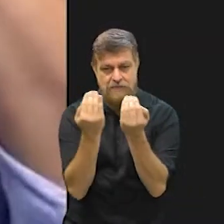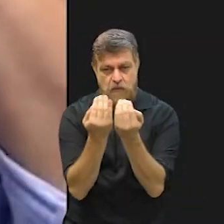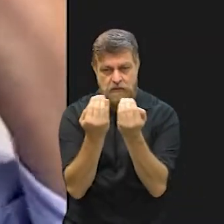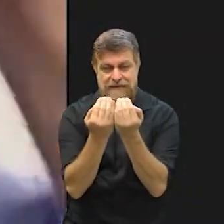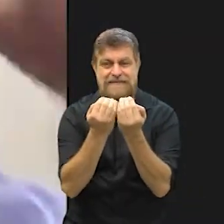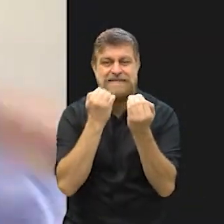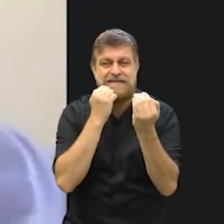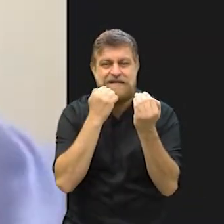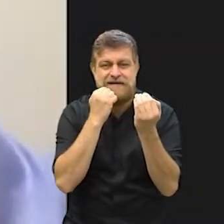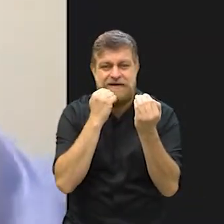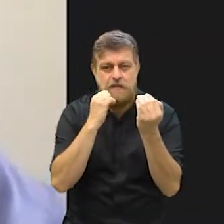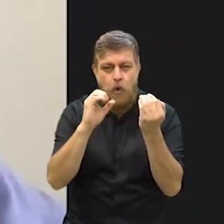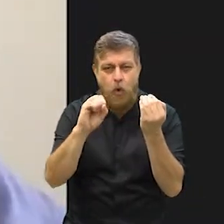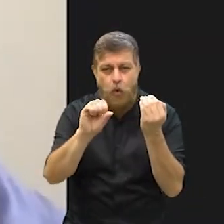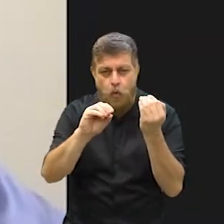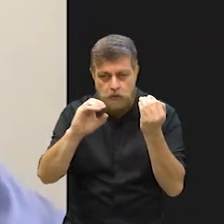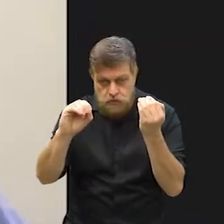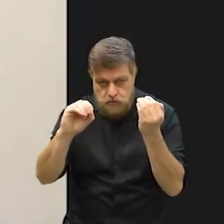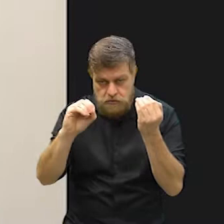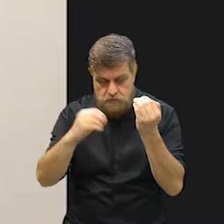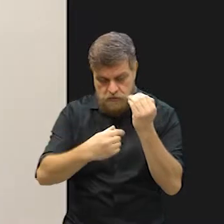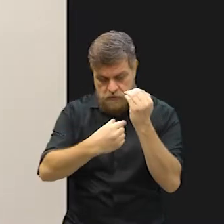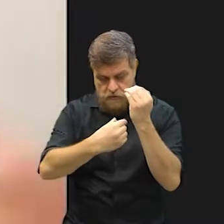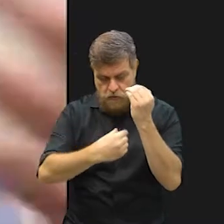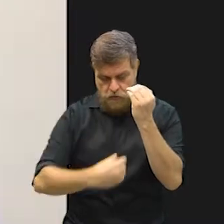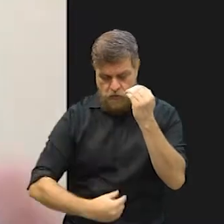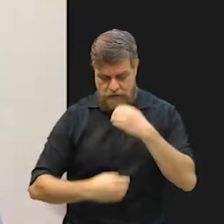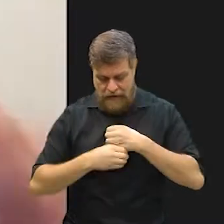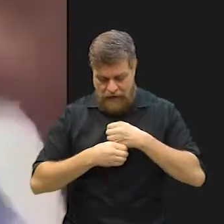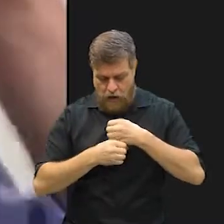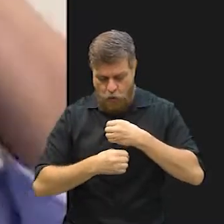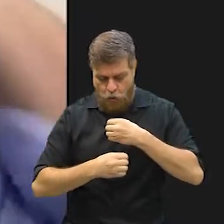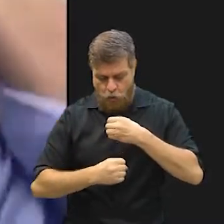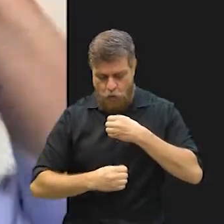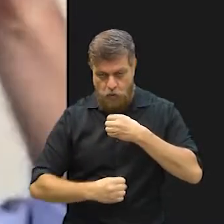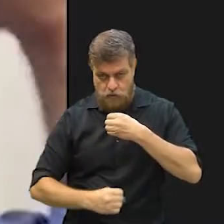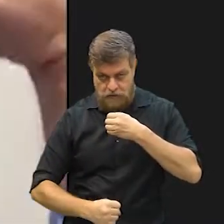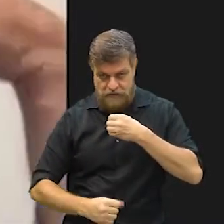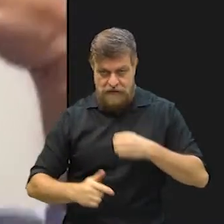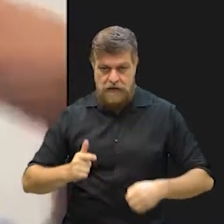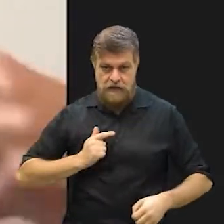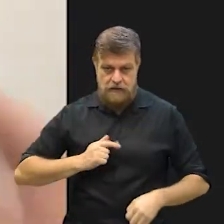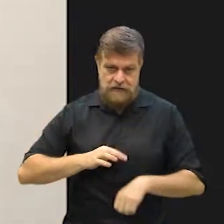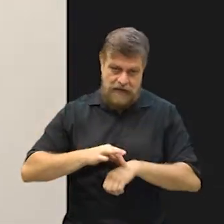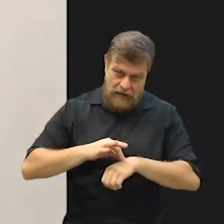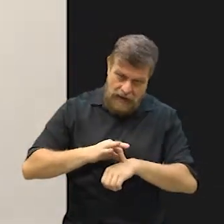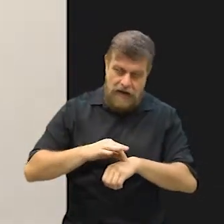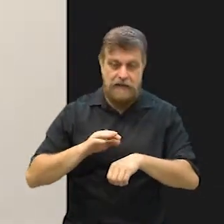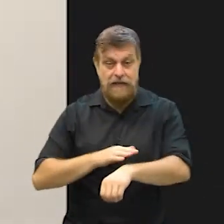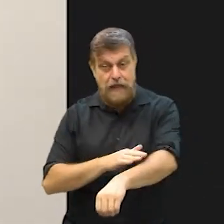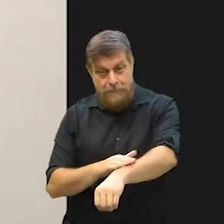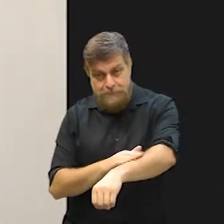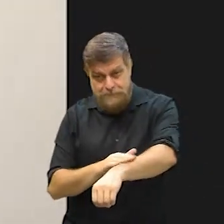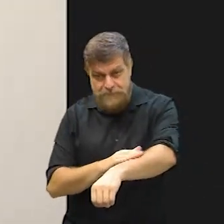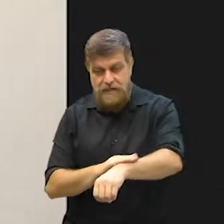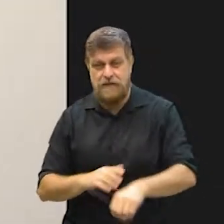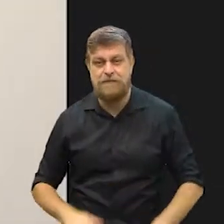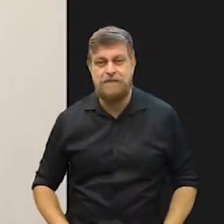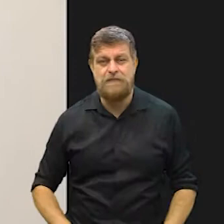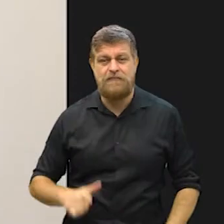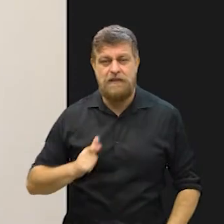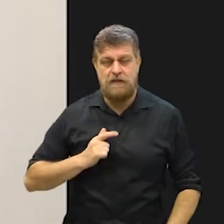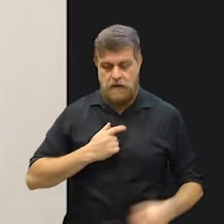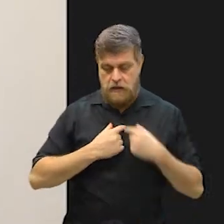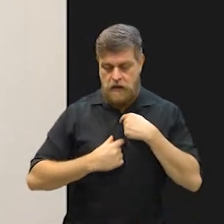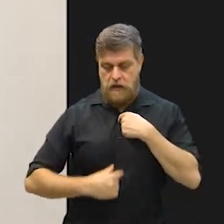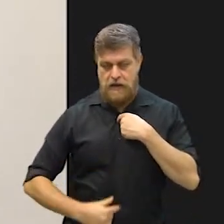pelo crânio e pela coluna. E, em cima disso, a gente tem músculos e tem pele, né? A